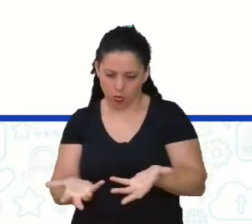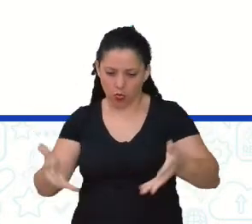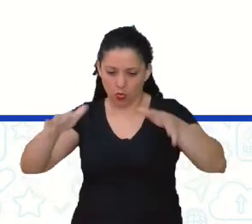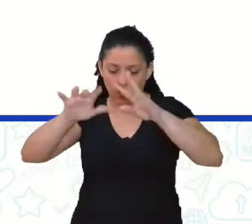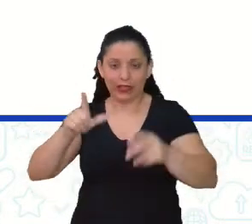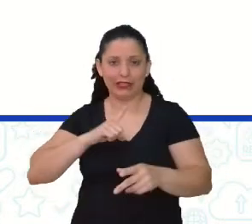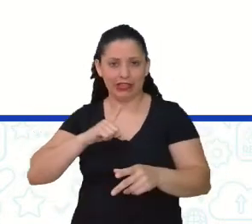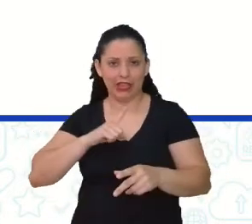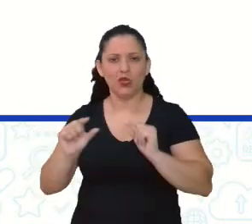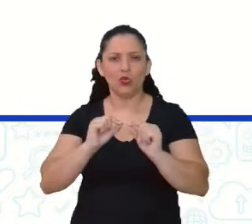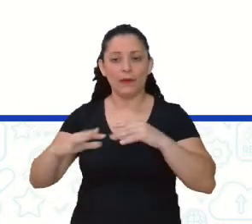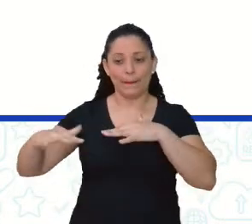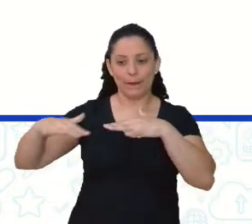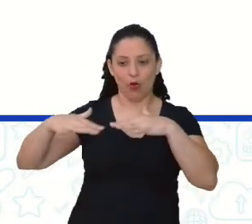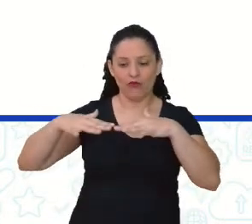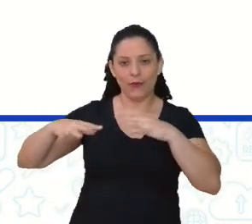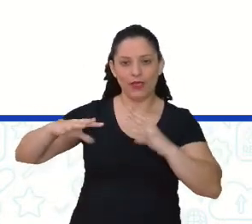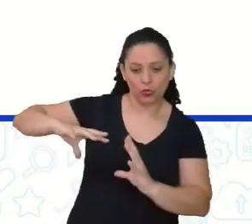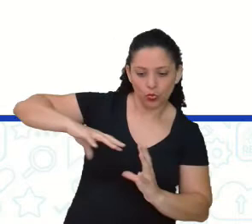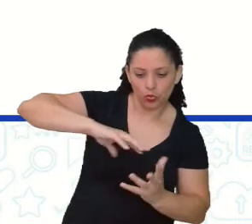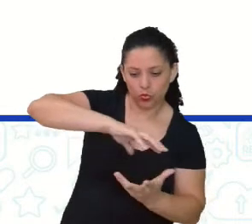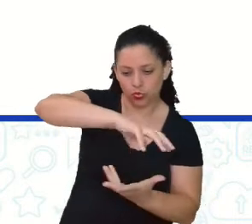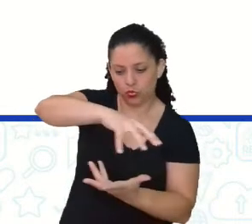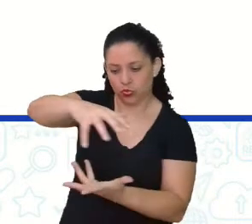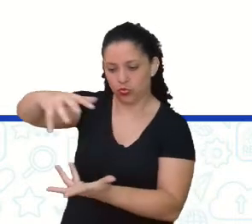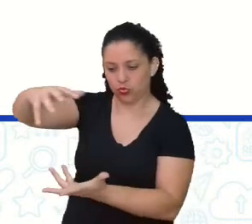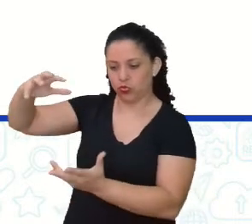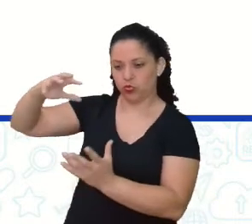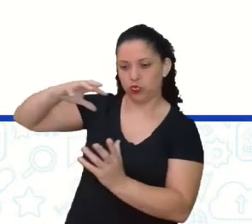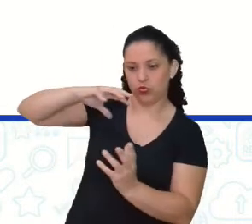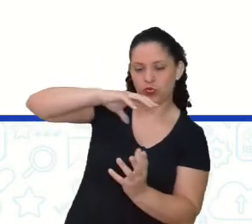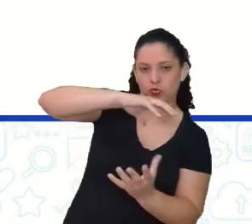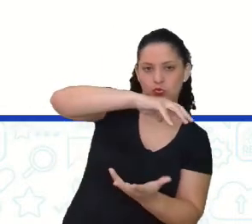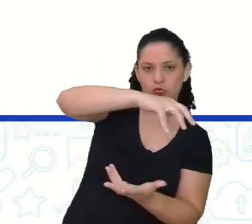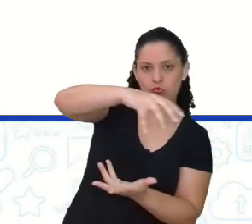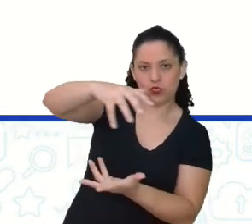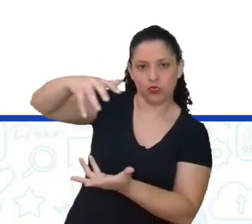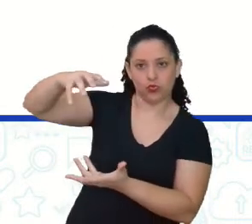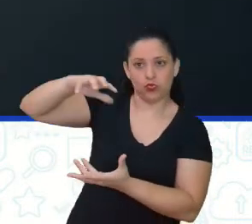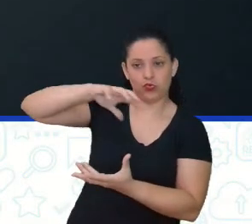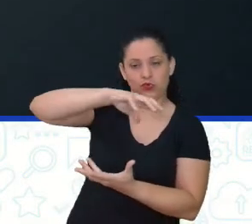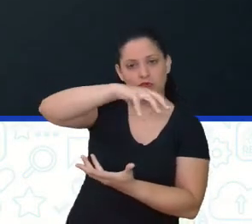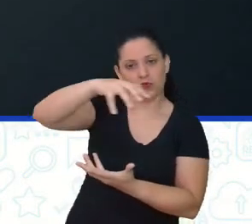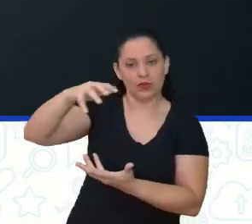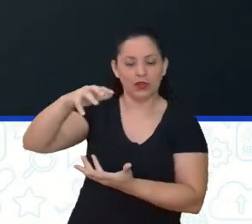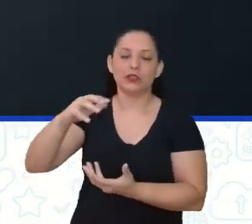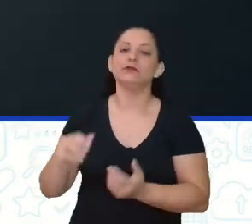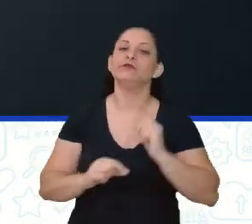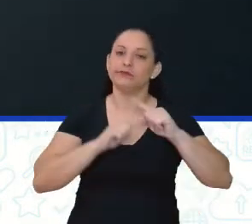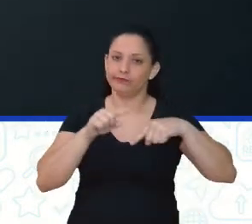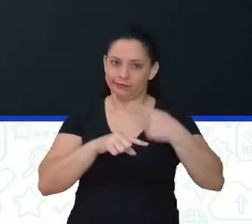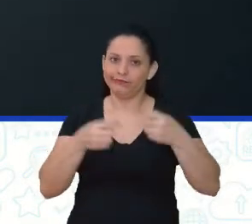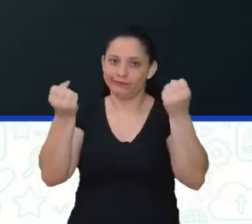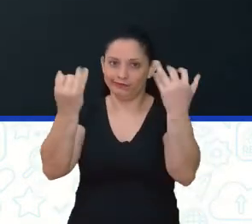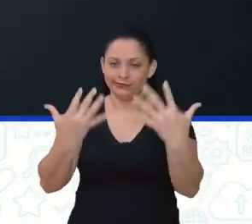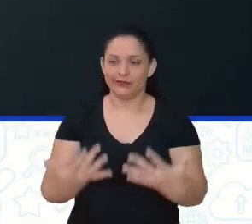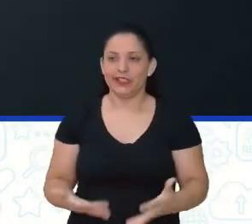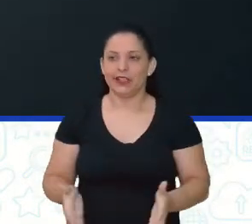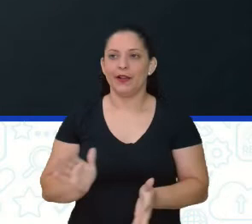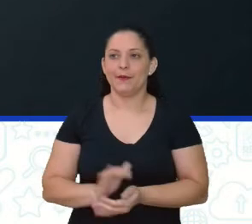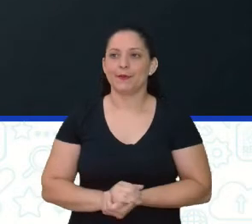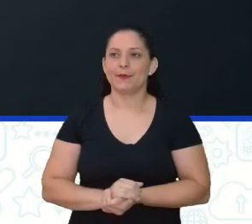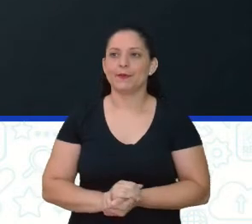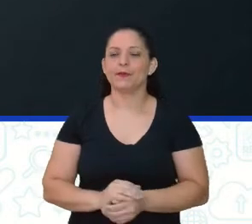dinâmica natural de movimentação também, não é, professora Vanessa? A gente vai até falar um pouquinho sobre isso hoje. Mas